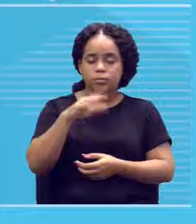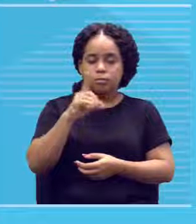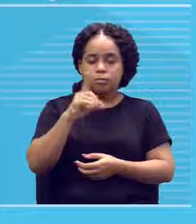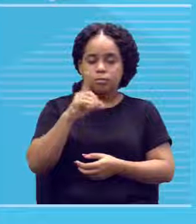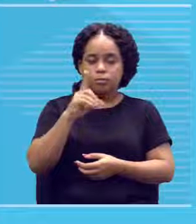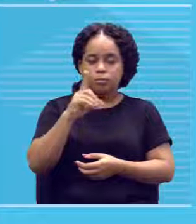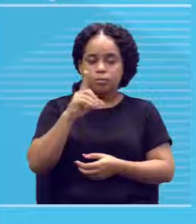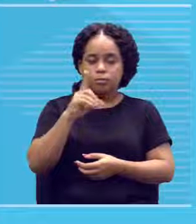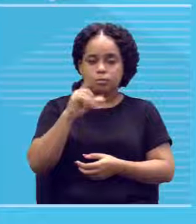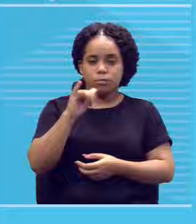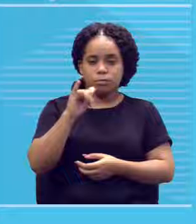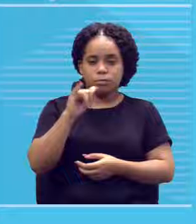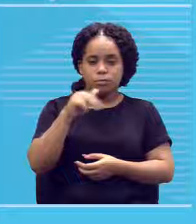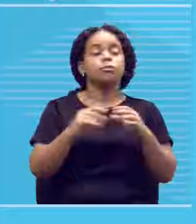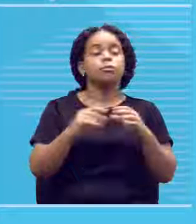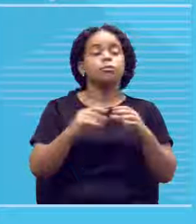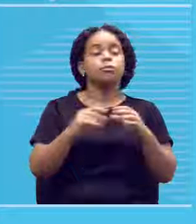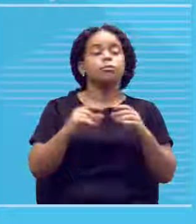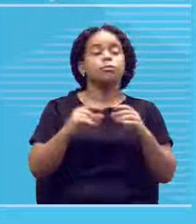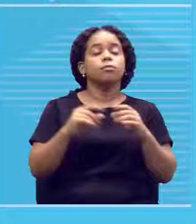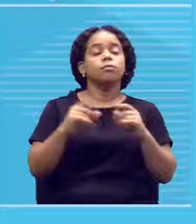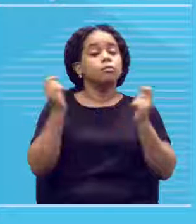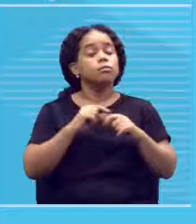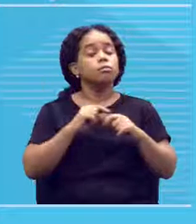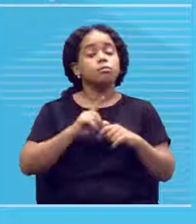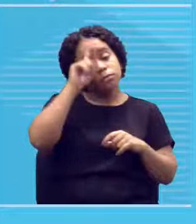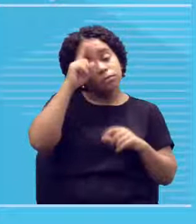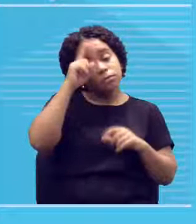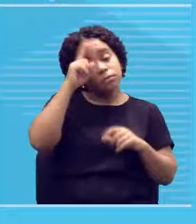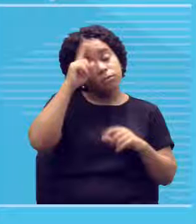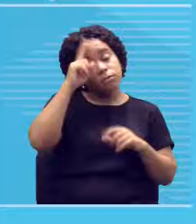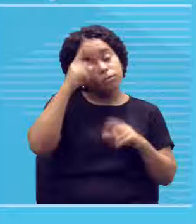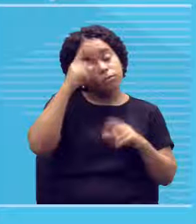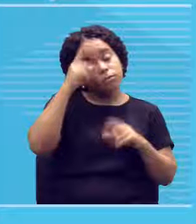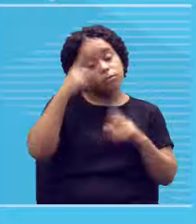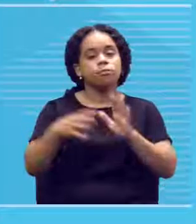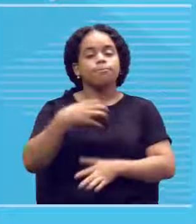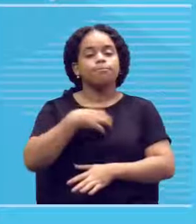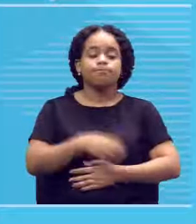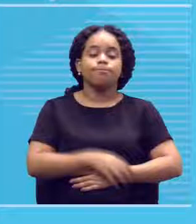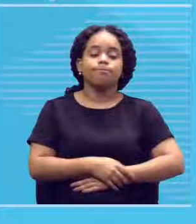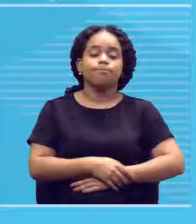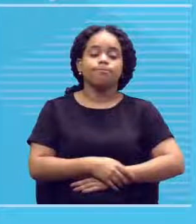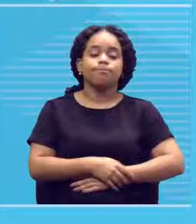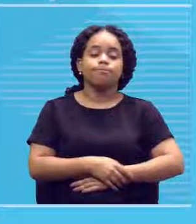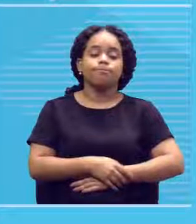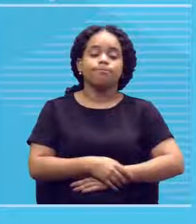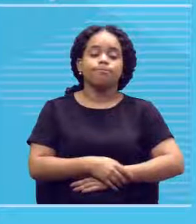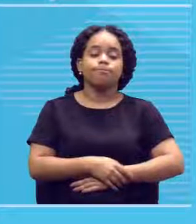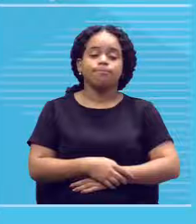aquele efeito de sentido lá produzida aquele efeito de sentido e